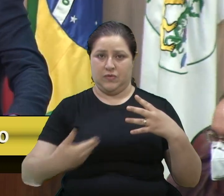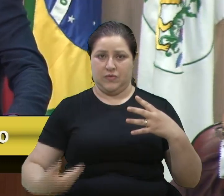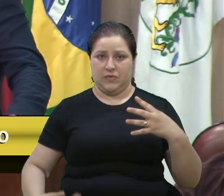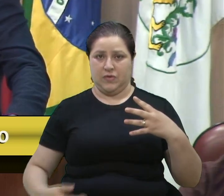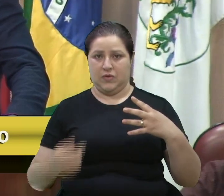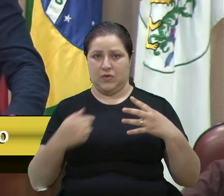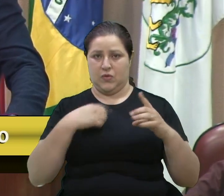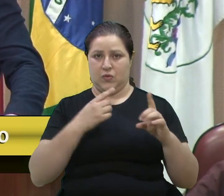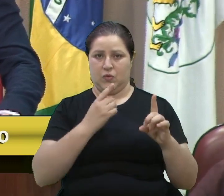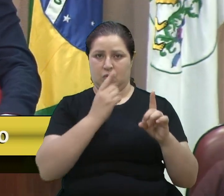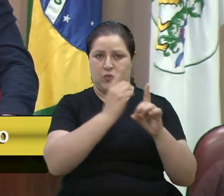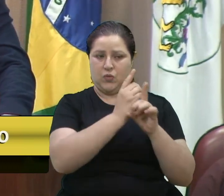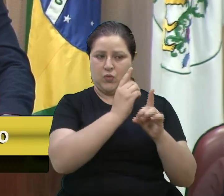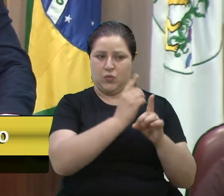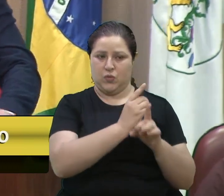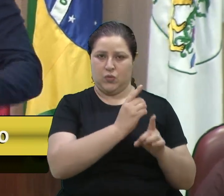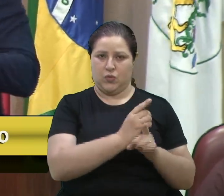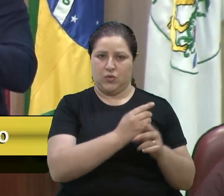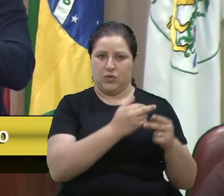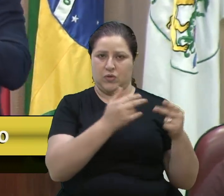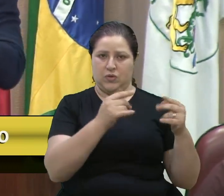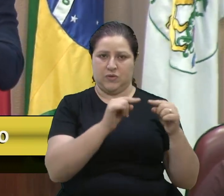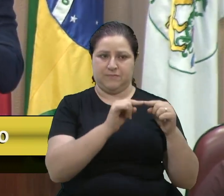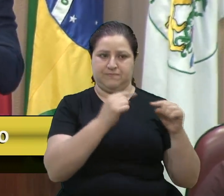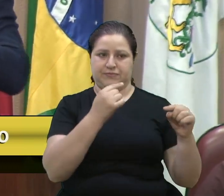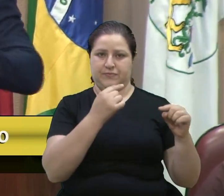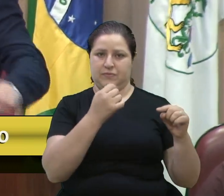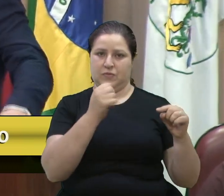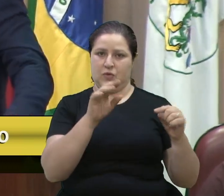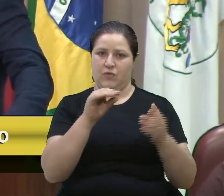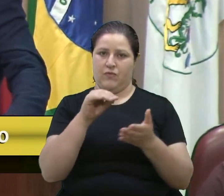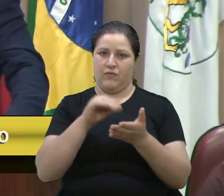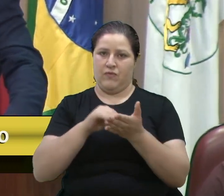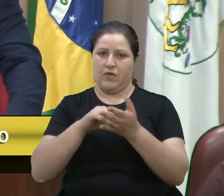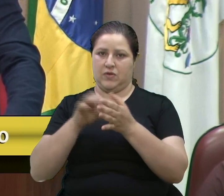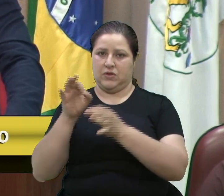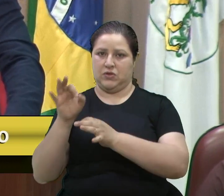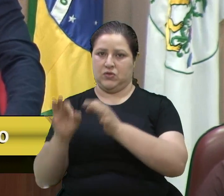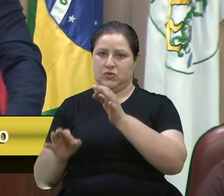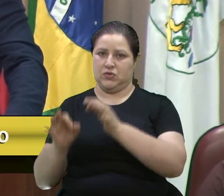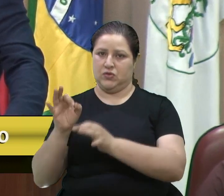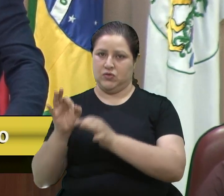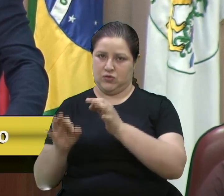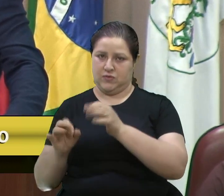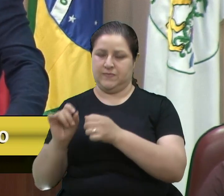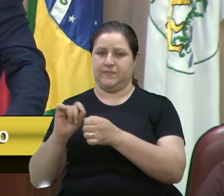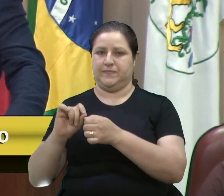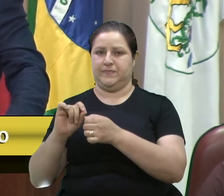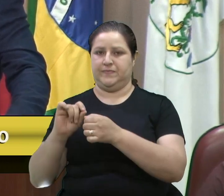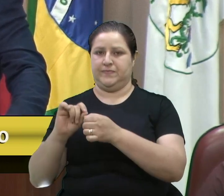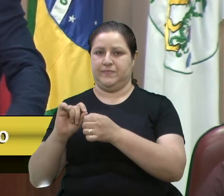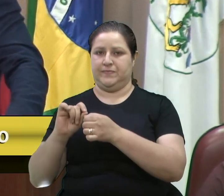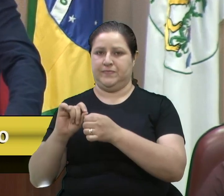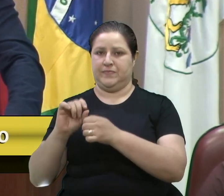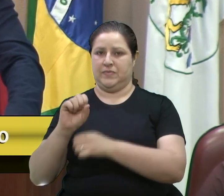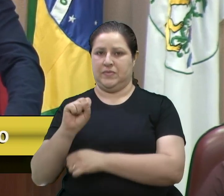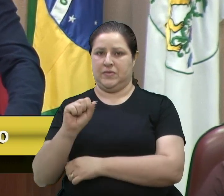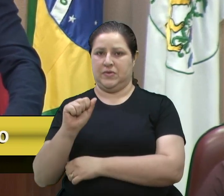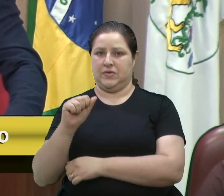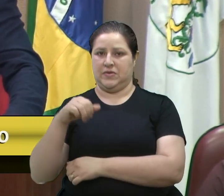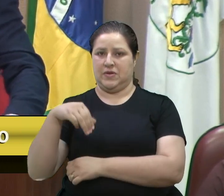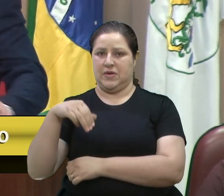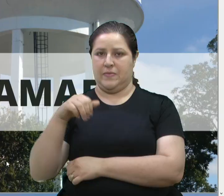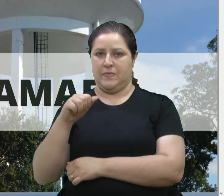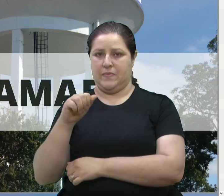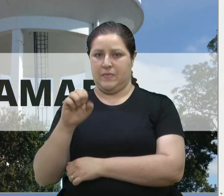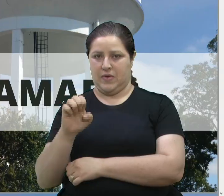algumas inconsistências, eu posso dizer assim, ou injustiças que estão sendo feitas do SAMAI perante a Prefeitura